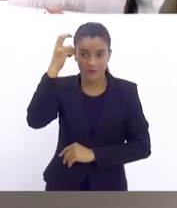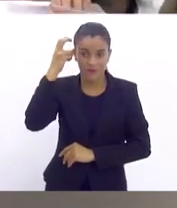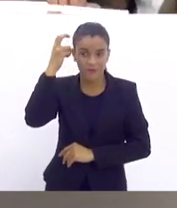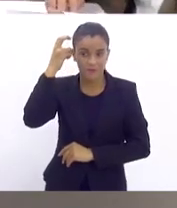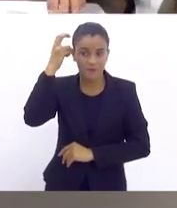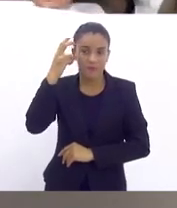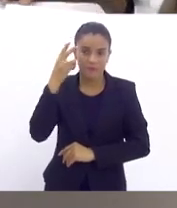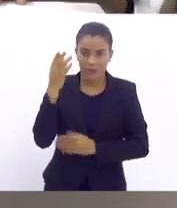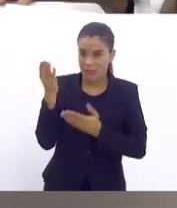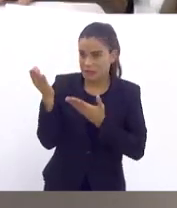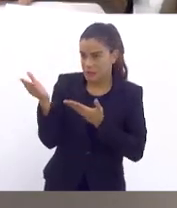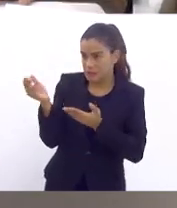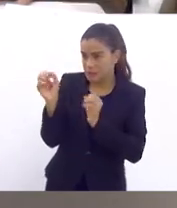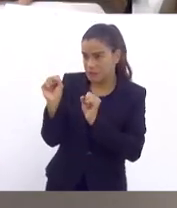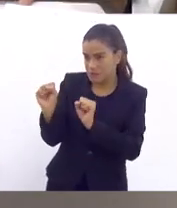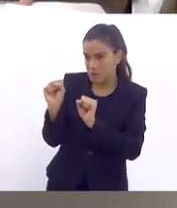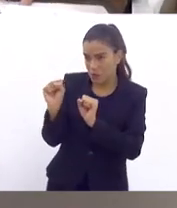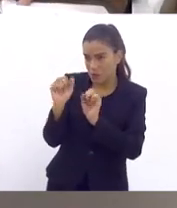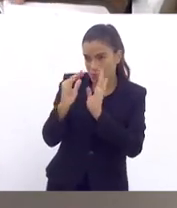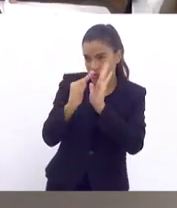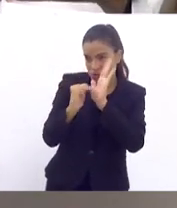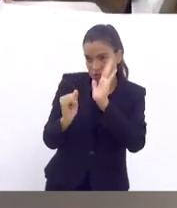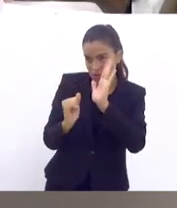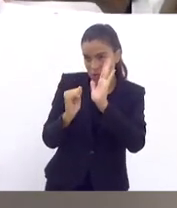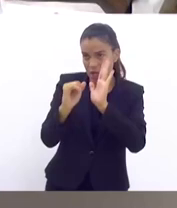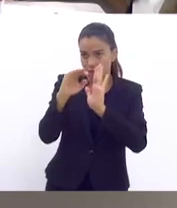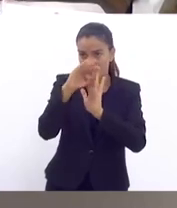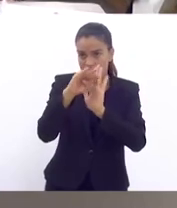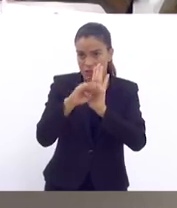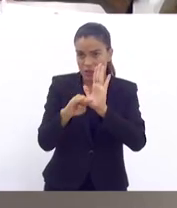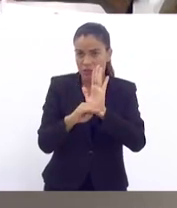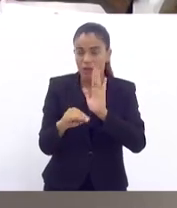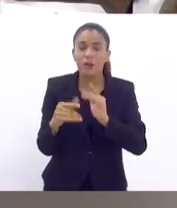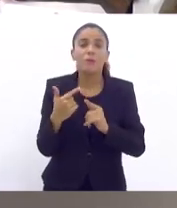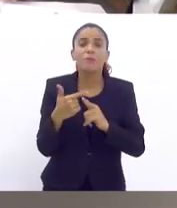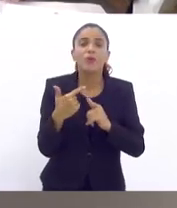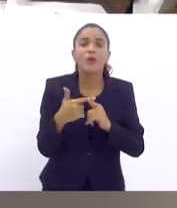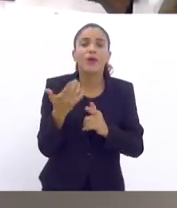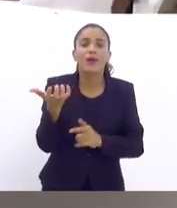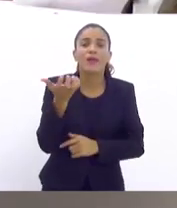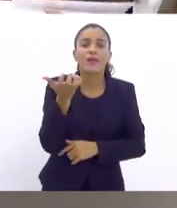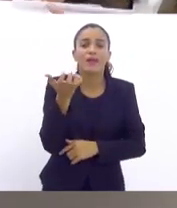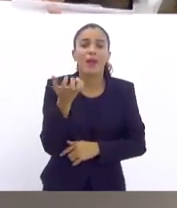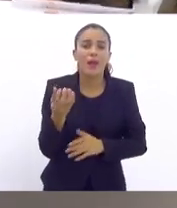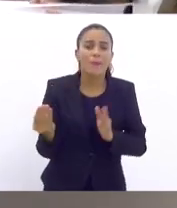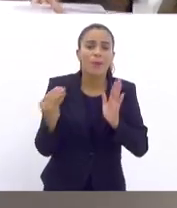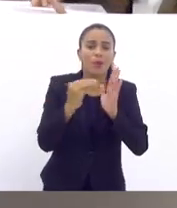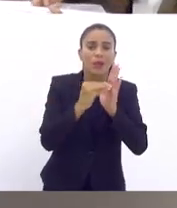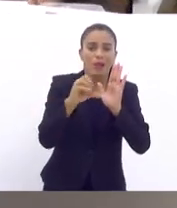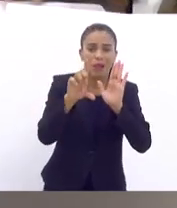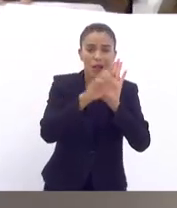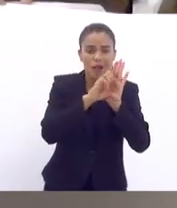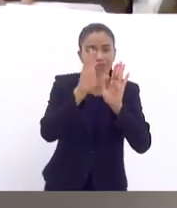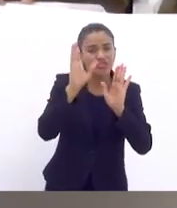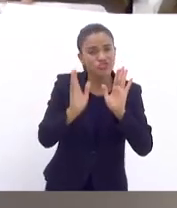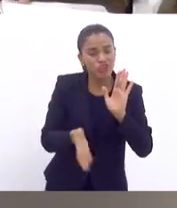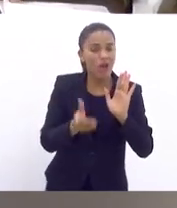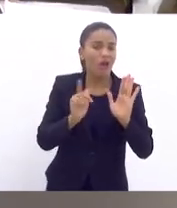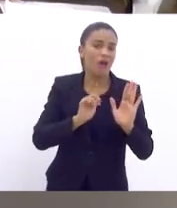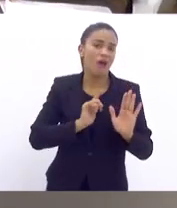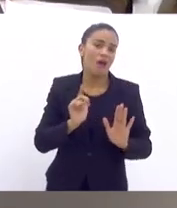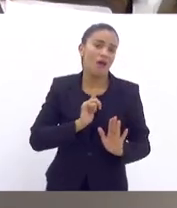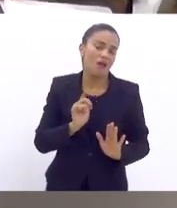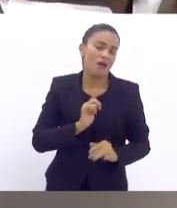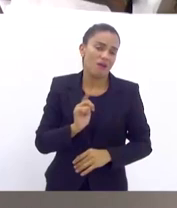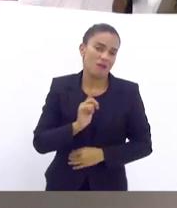a senhora podia então talvez tirar de pauta por uma exceção porque ele tá querendo colocar na lei algo que a lei já já